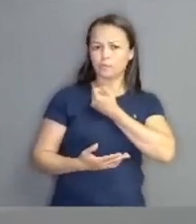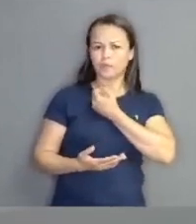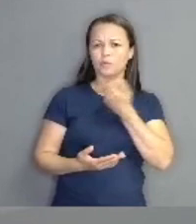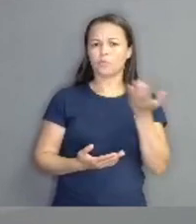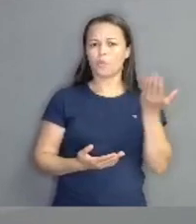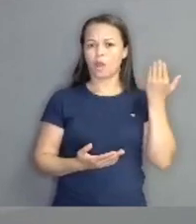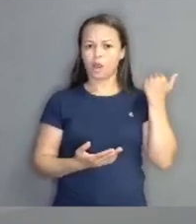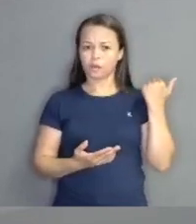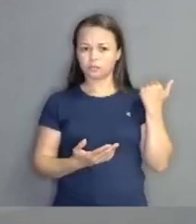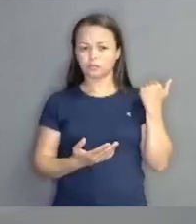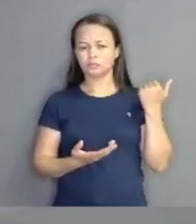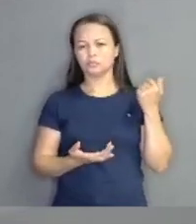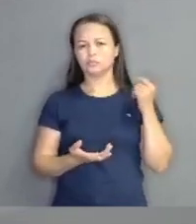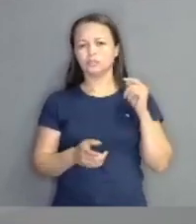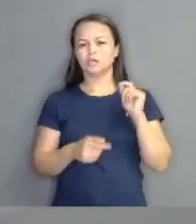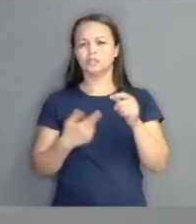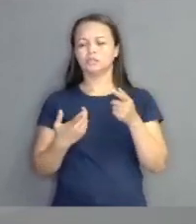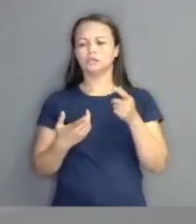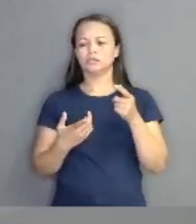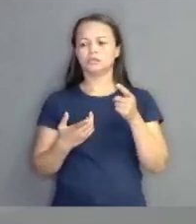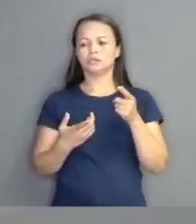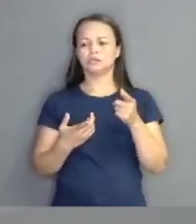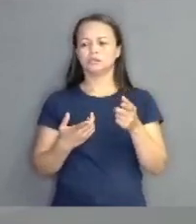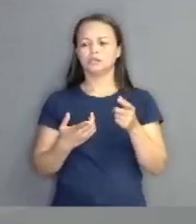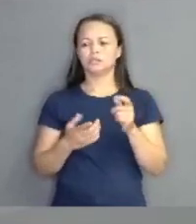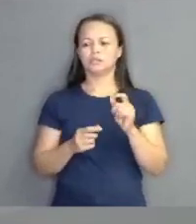né? De